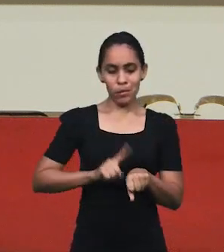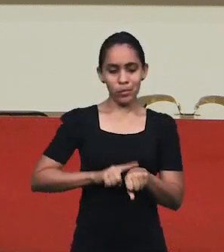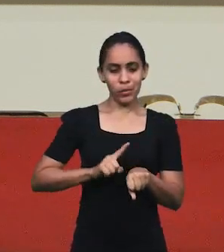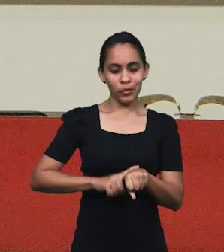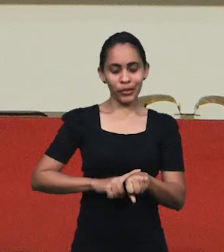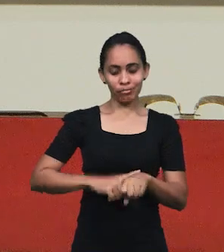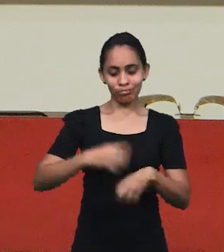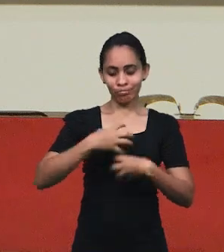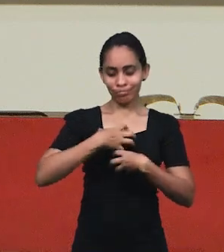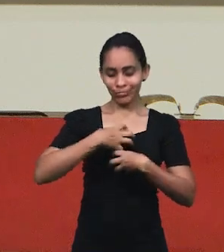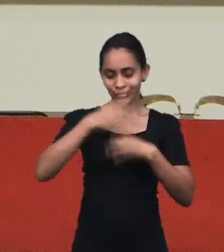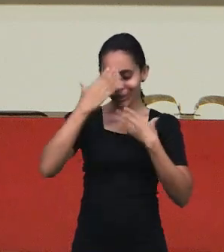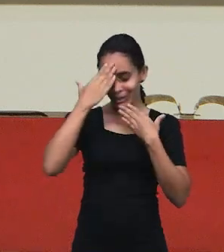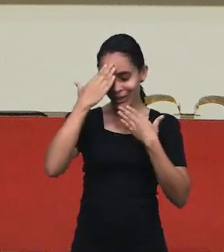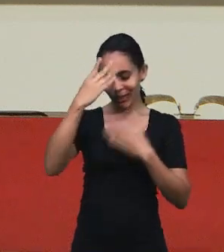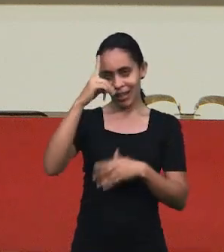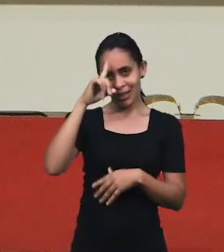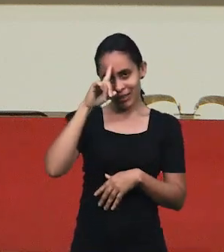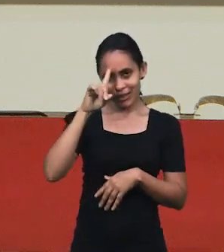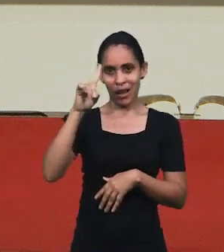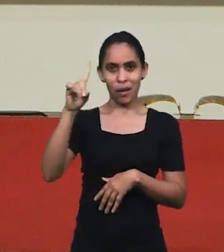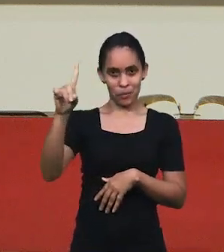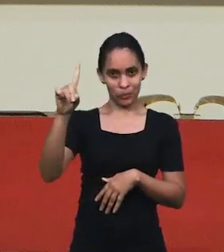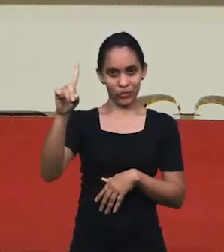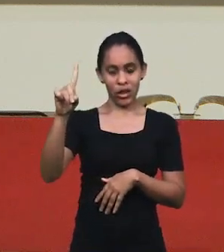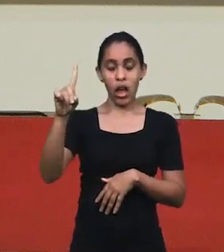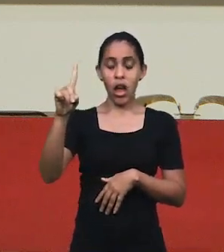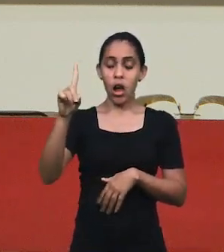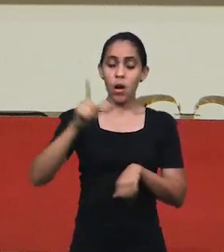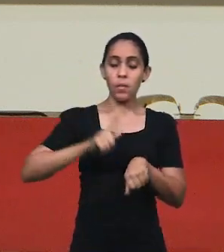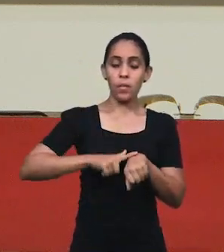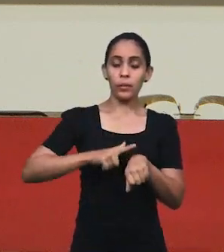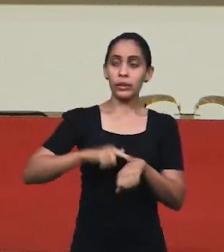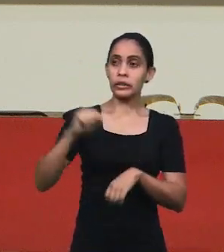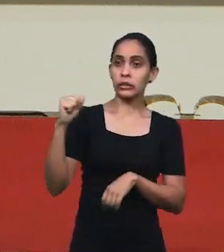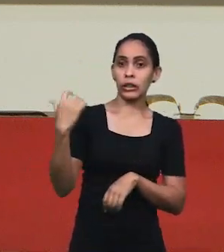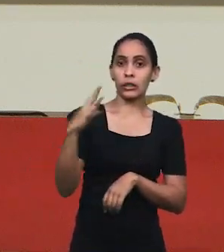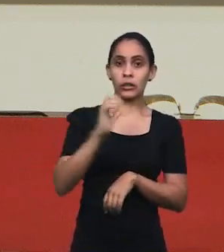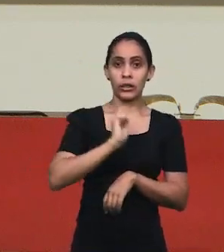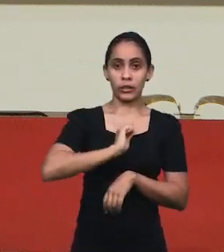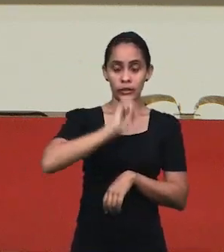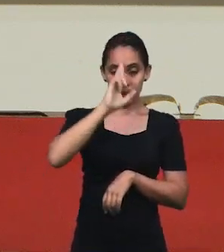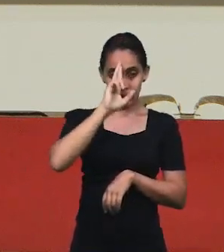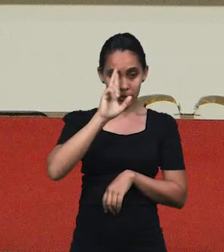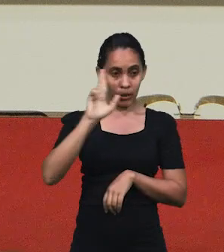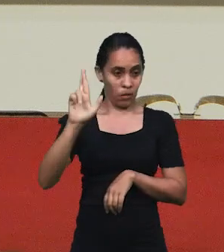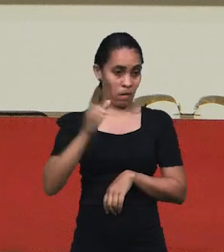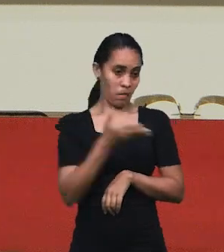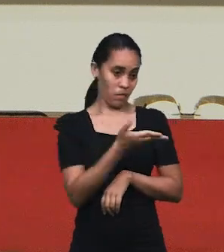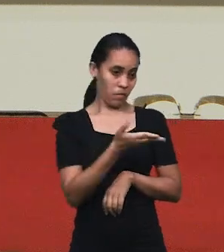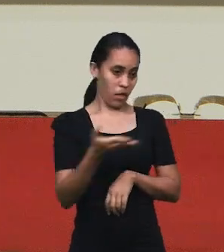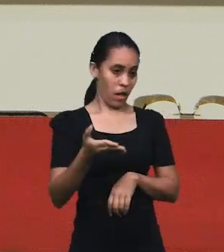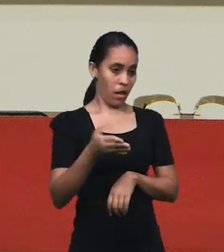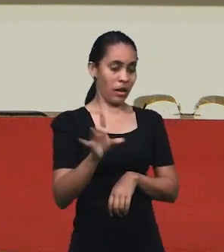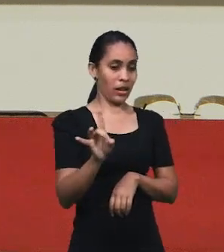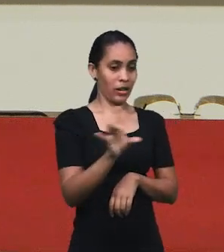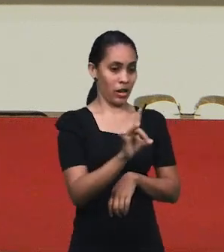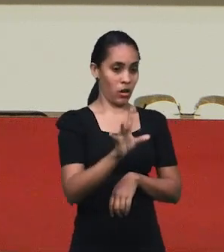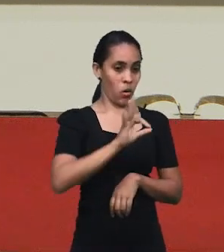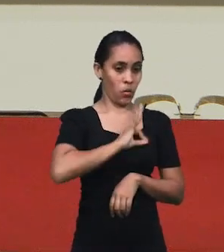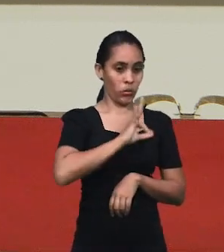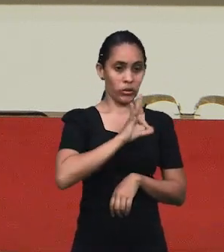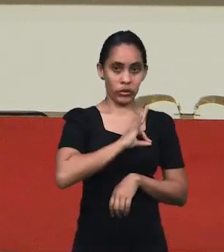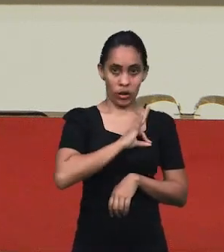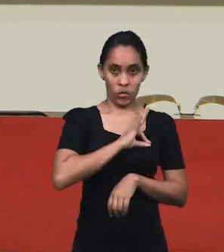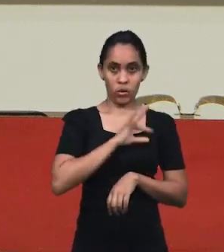ao Senhor, e cabe citar para os soldados o Salmo 126. Grandes coisas